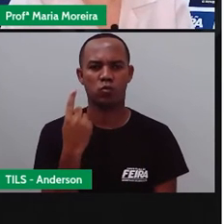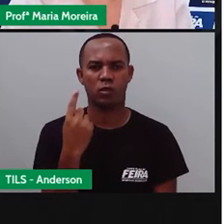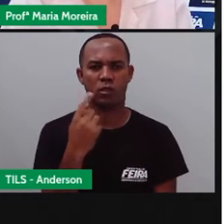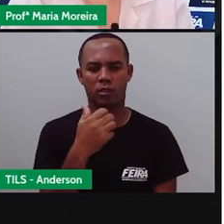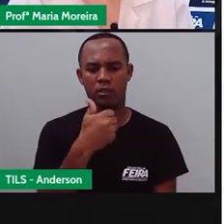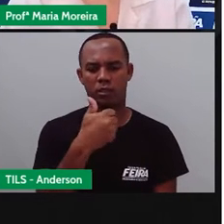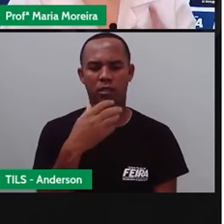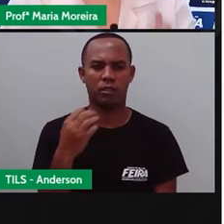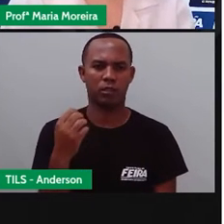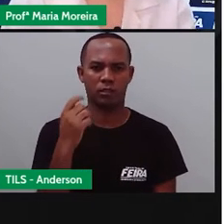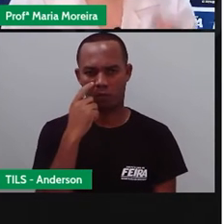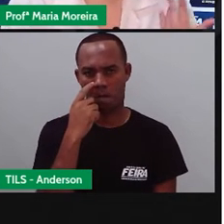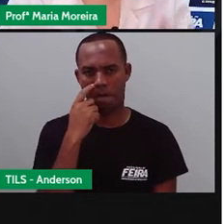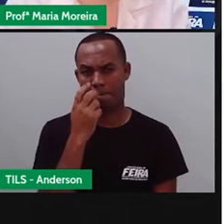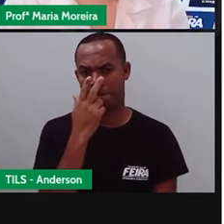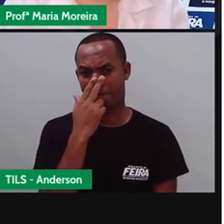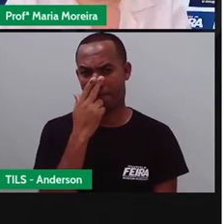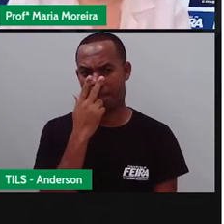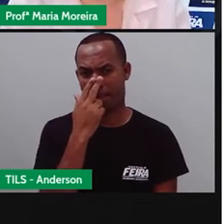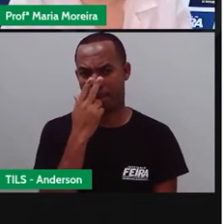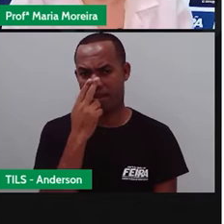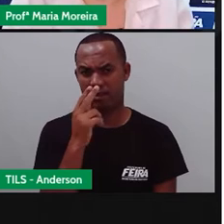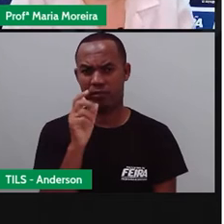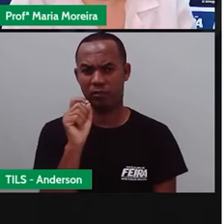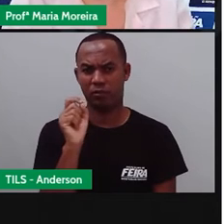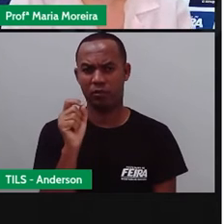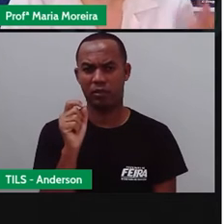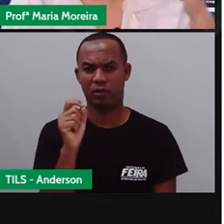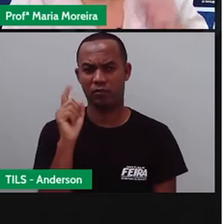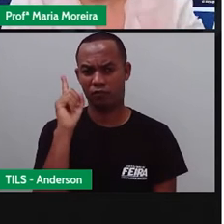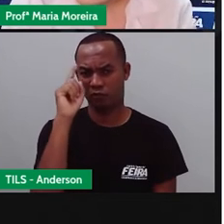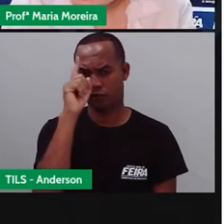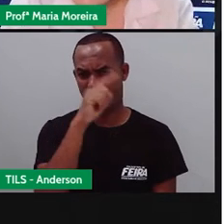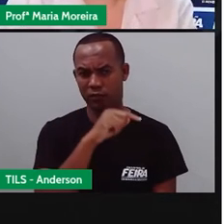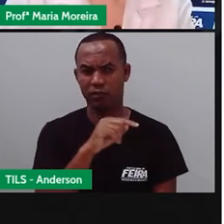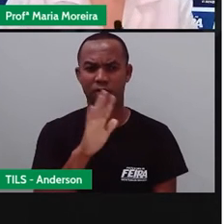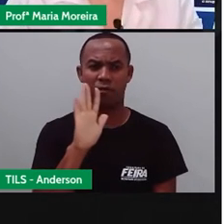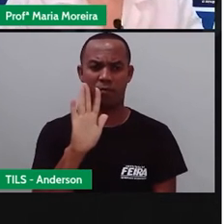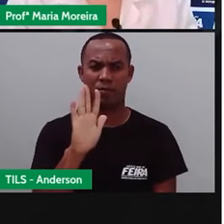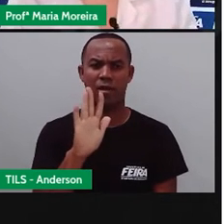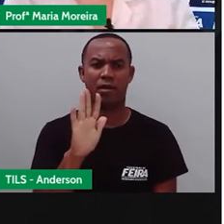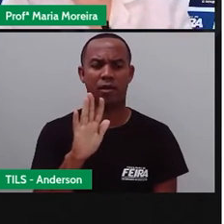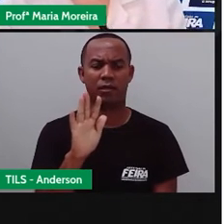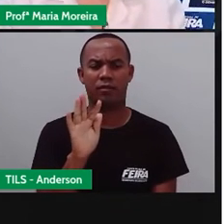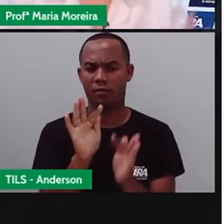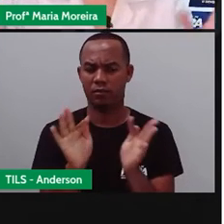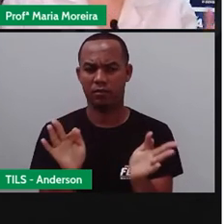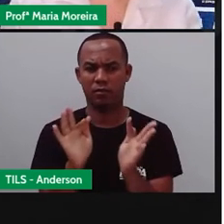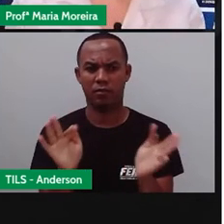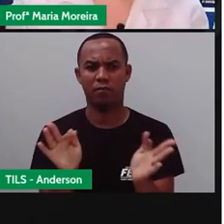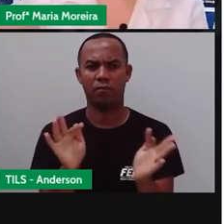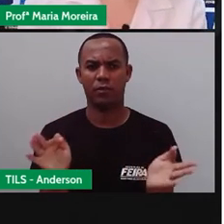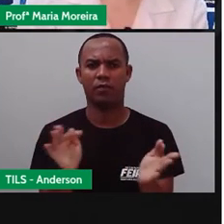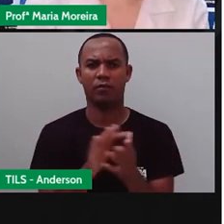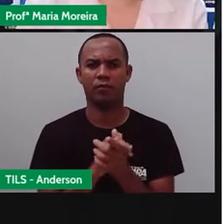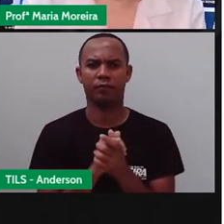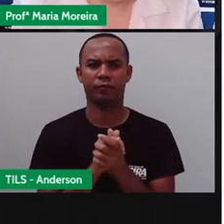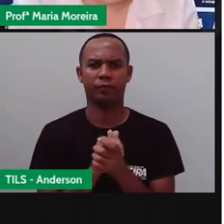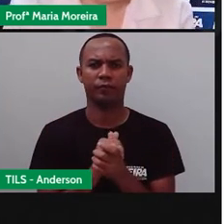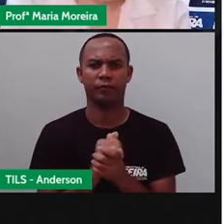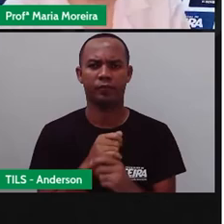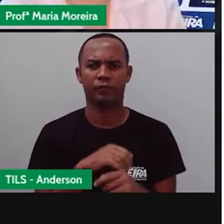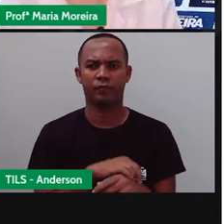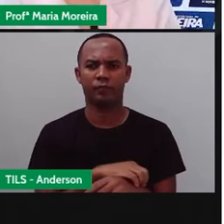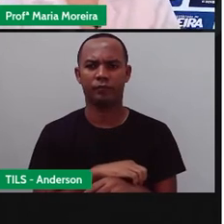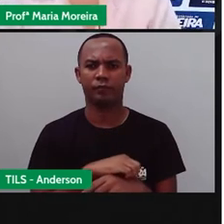é dezena parece um pouco complicado mas como sempre nossa aula que terá uma